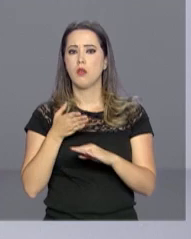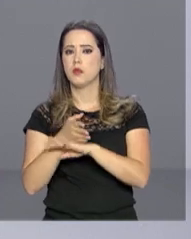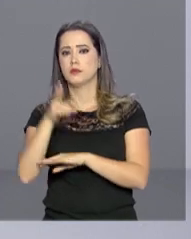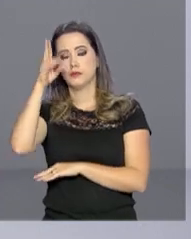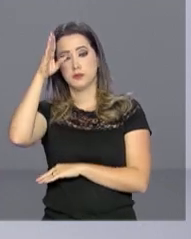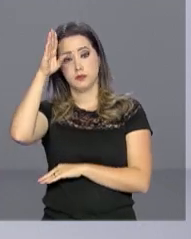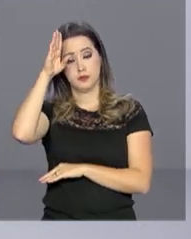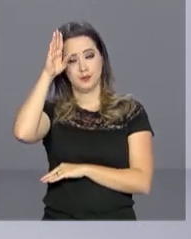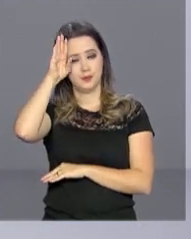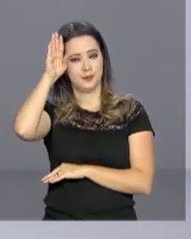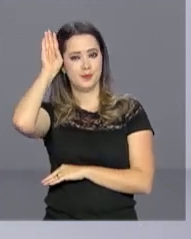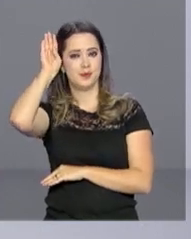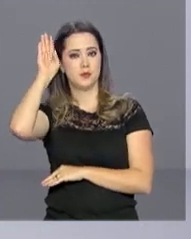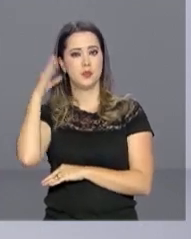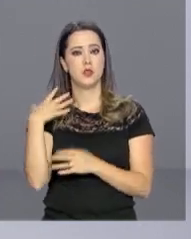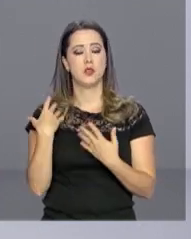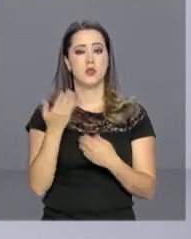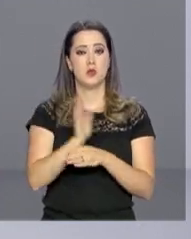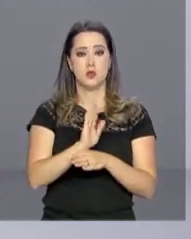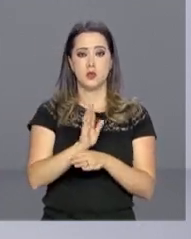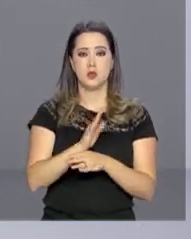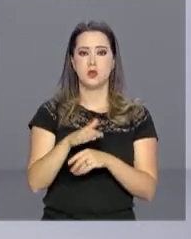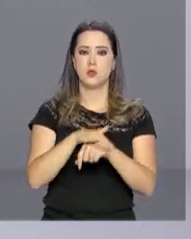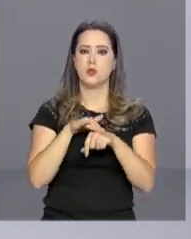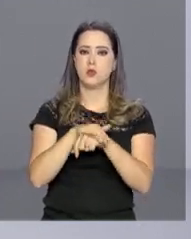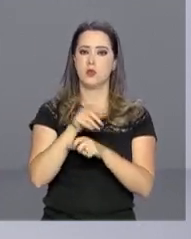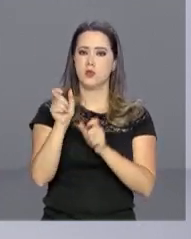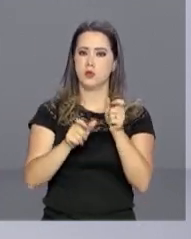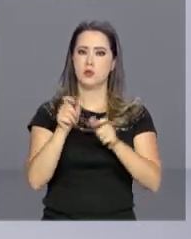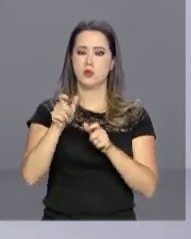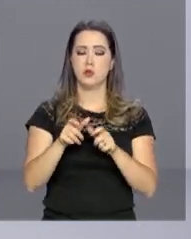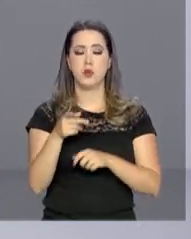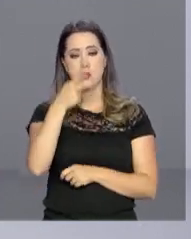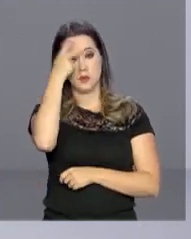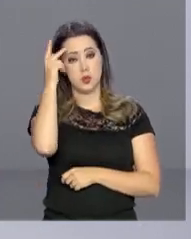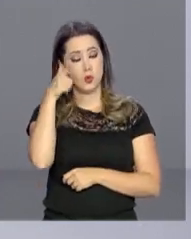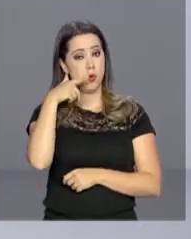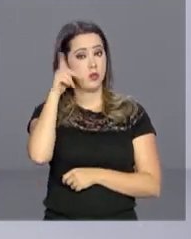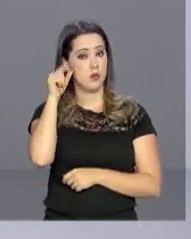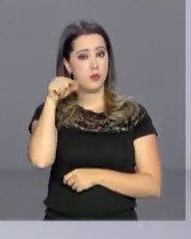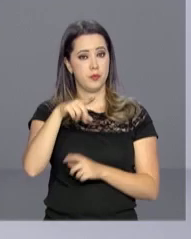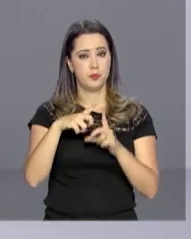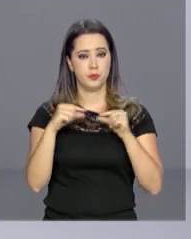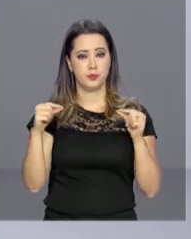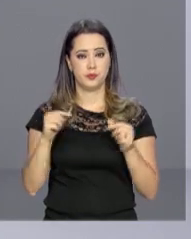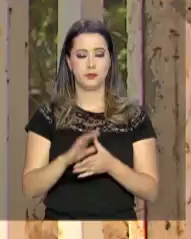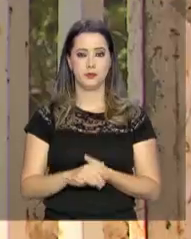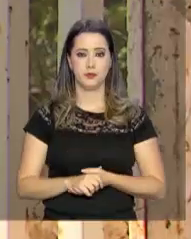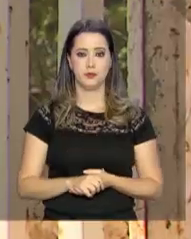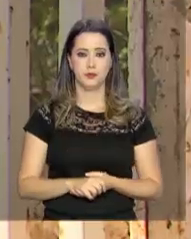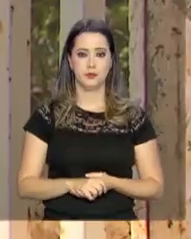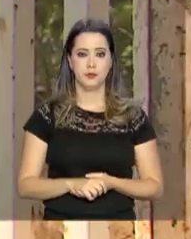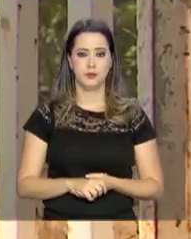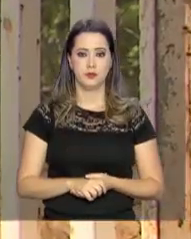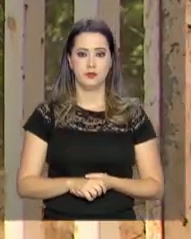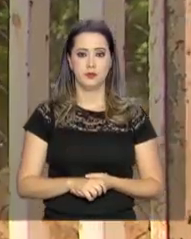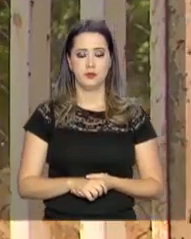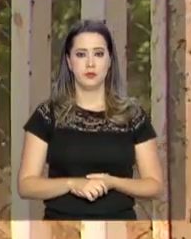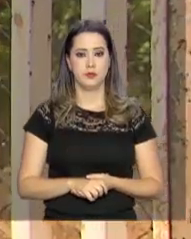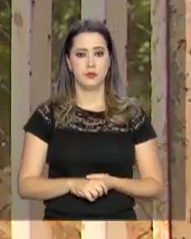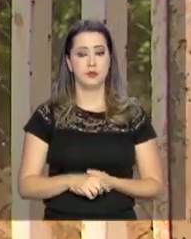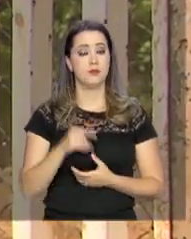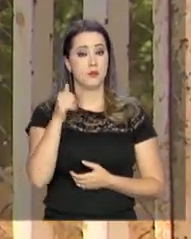numa universidade. Nossa reportagem conversou com alguns dos candidatos ontem, aqui em Brasília.